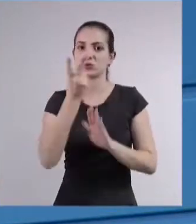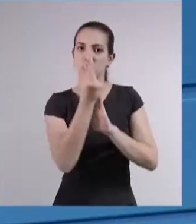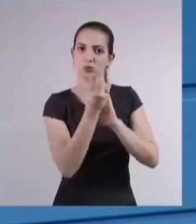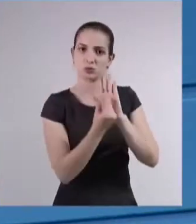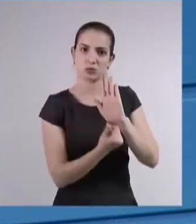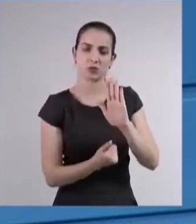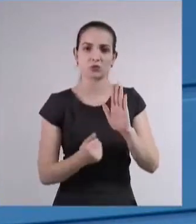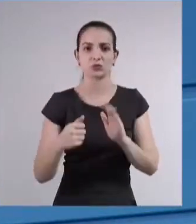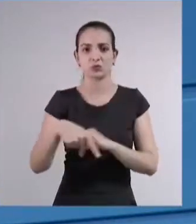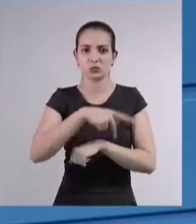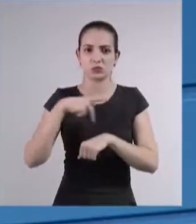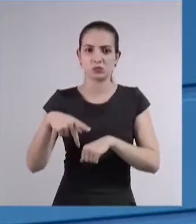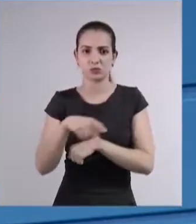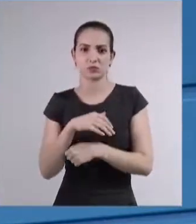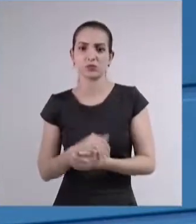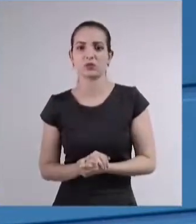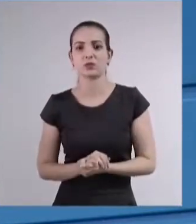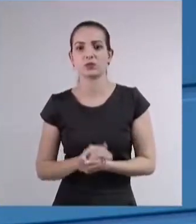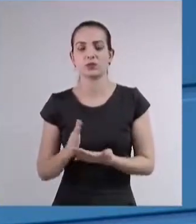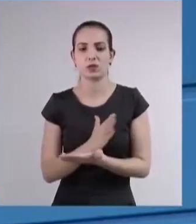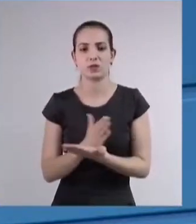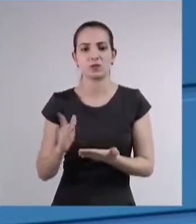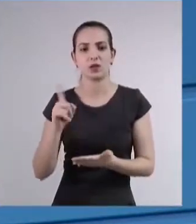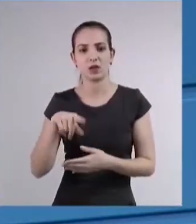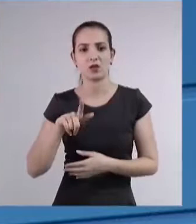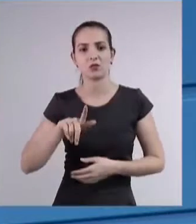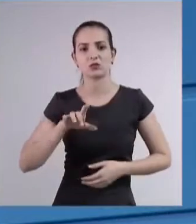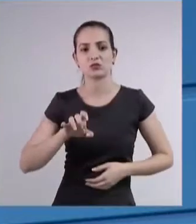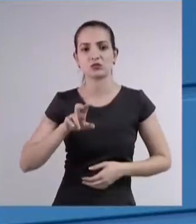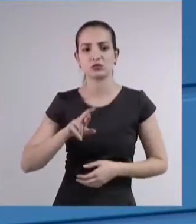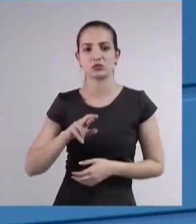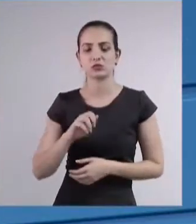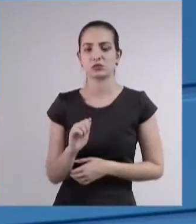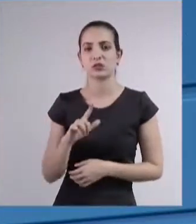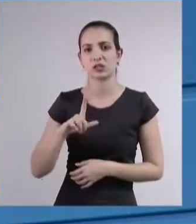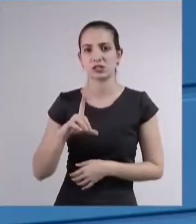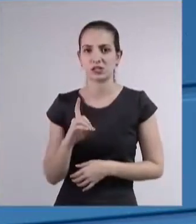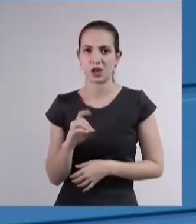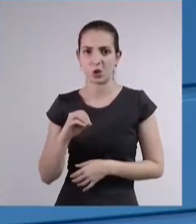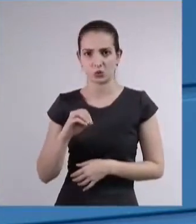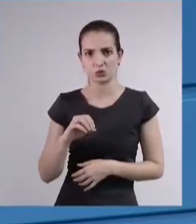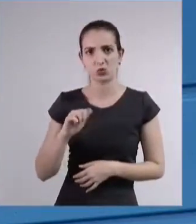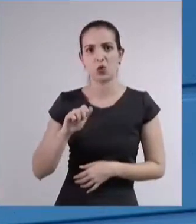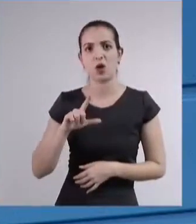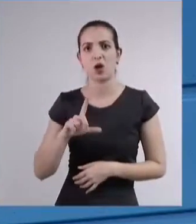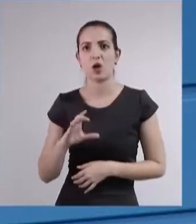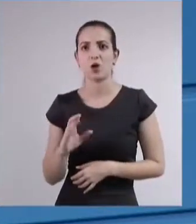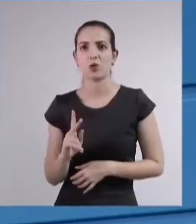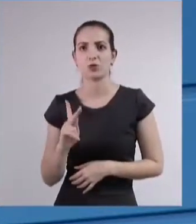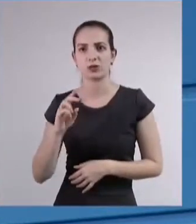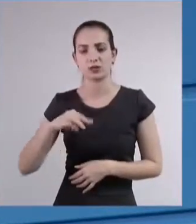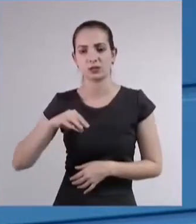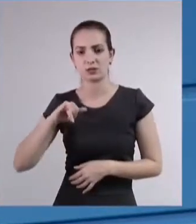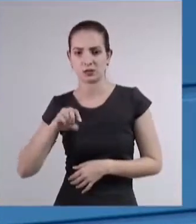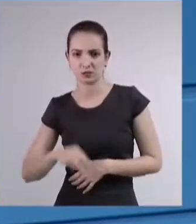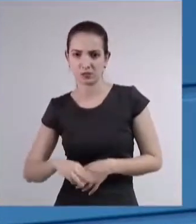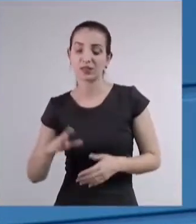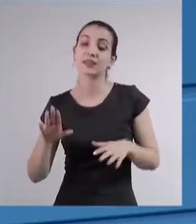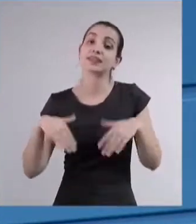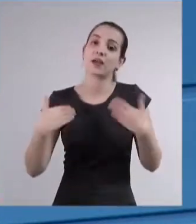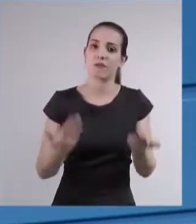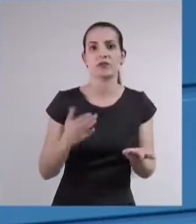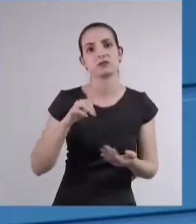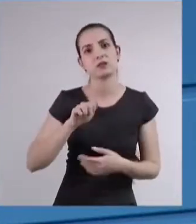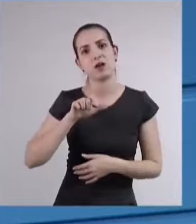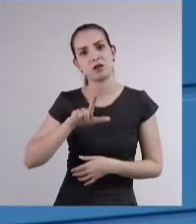país, para mim, tecnicamente, seria o Geraldo Alckmin, um dos mais preparados, assim como o Álvaro Dias. Infelizmente, a população não entendeu o